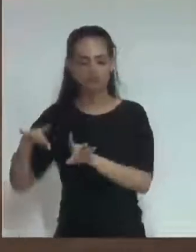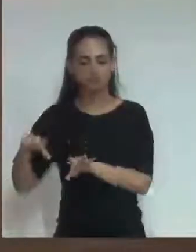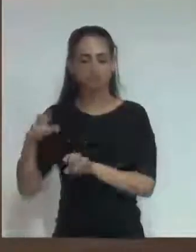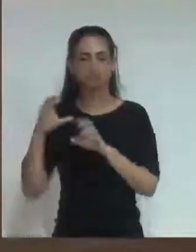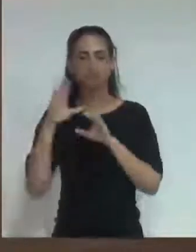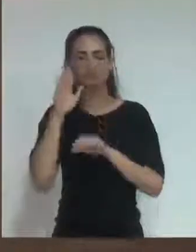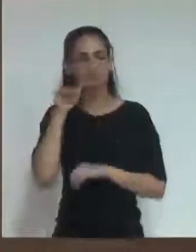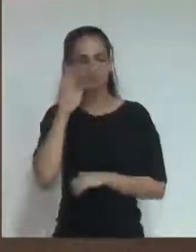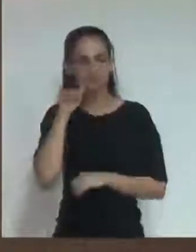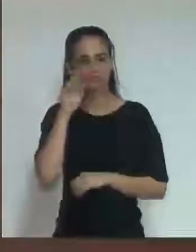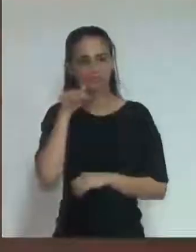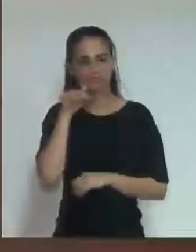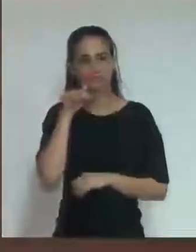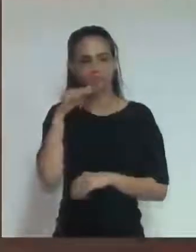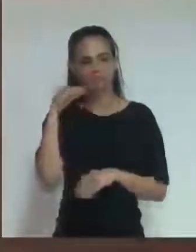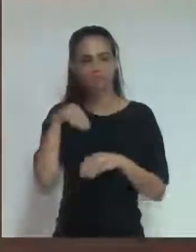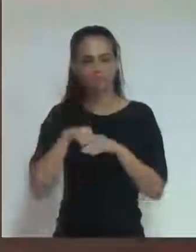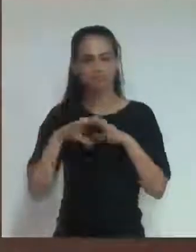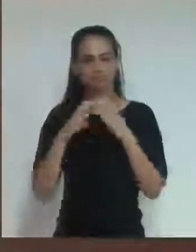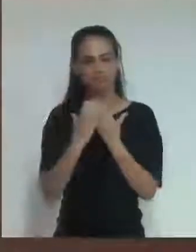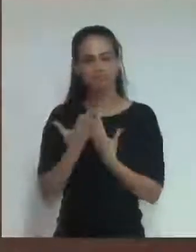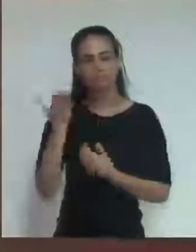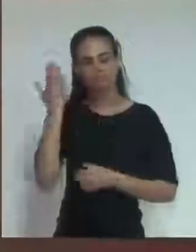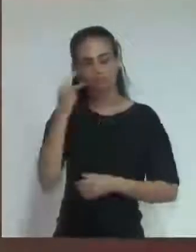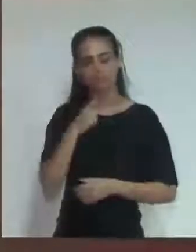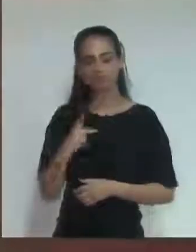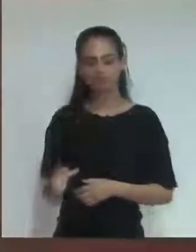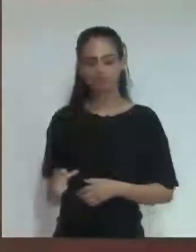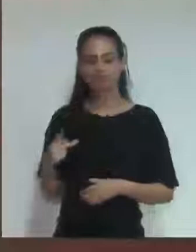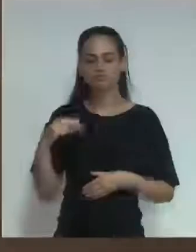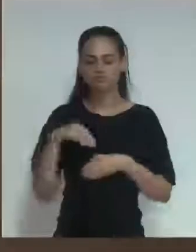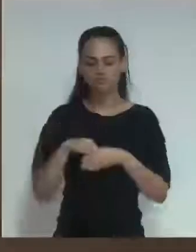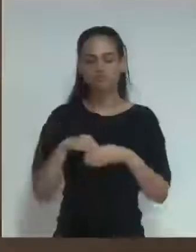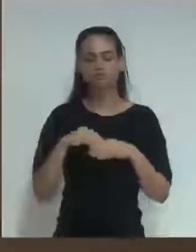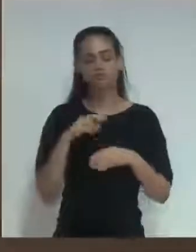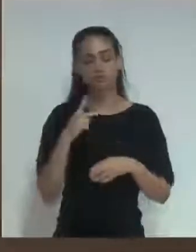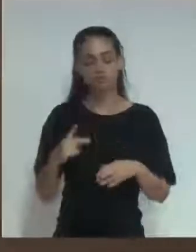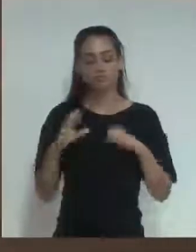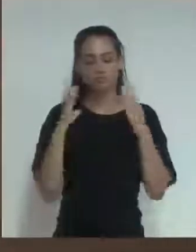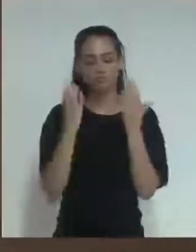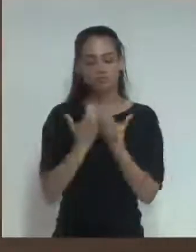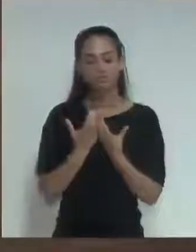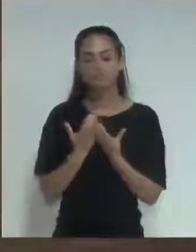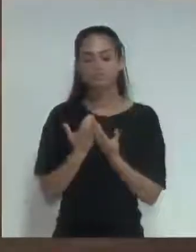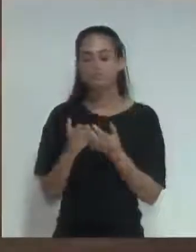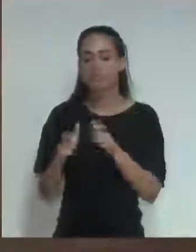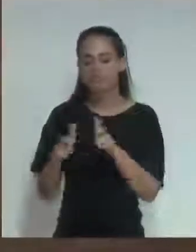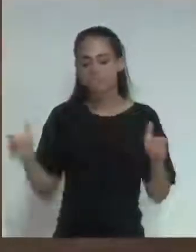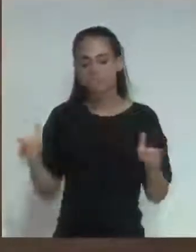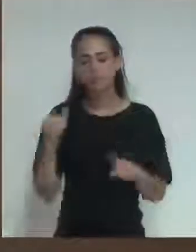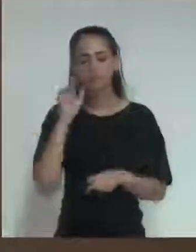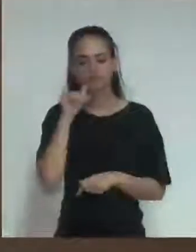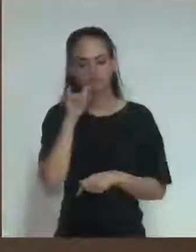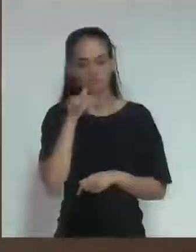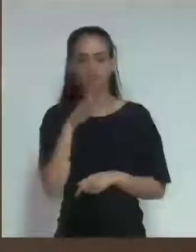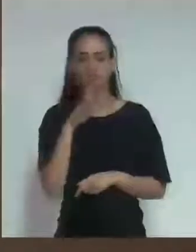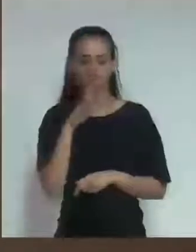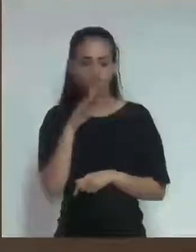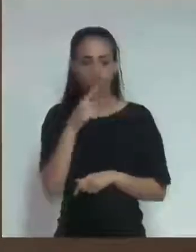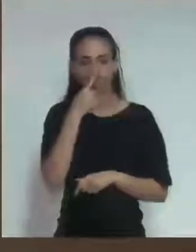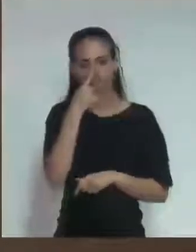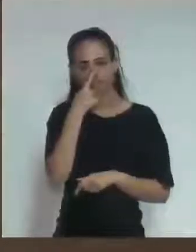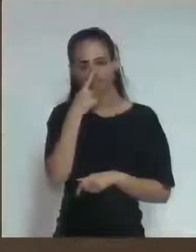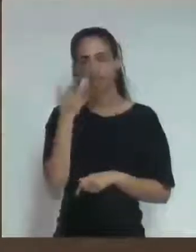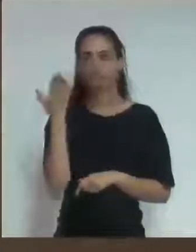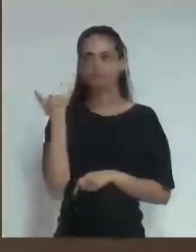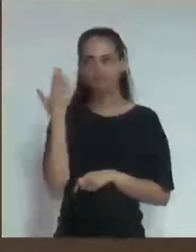funcionários. Eu já fui presidente dessa casa, então conheço bem uma boa parte dos funcionários, né, que estavam aqui já desde a época,